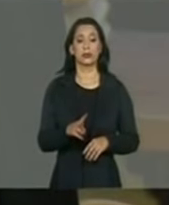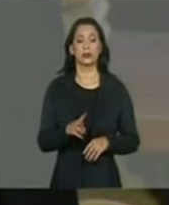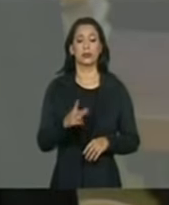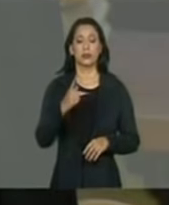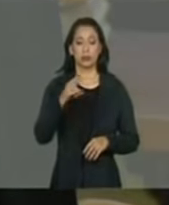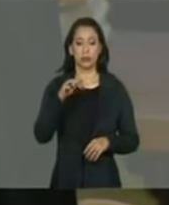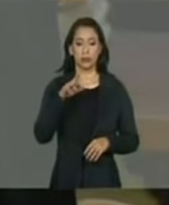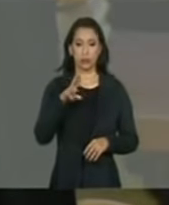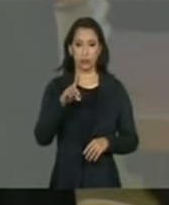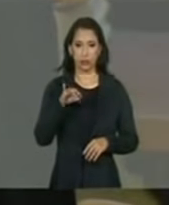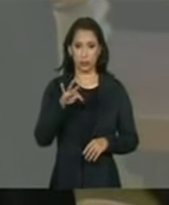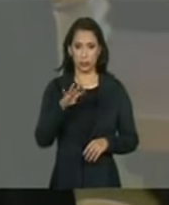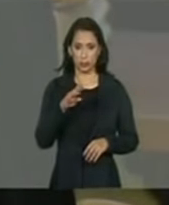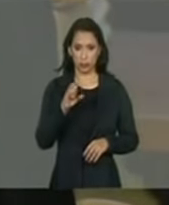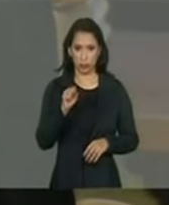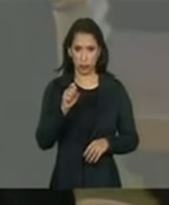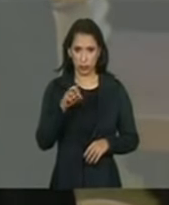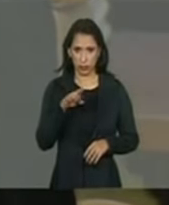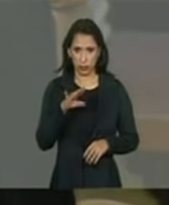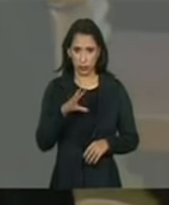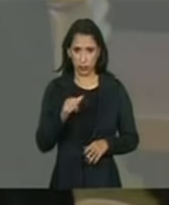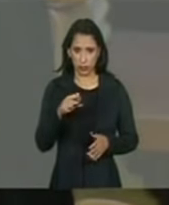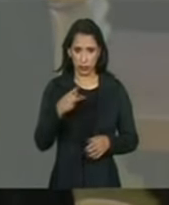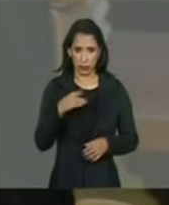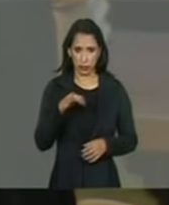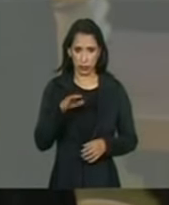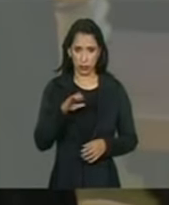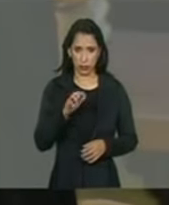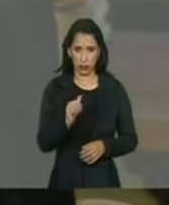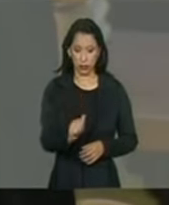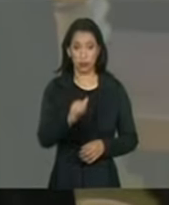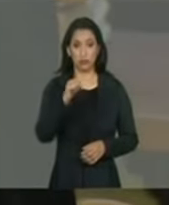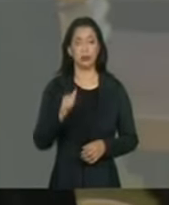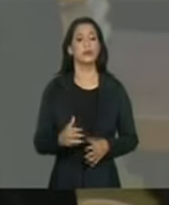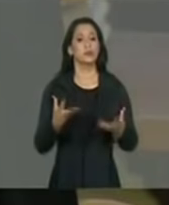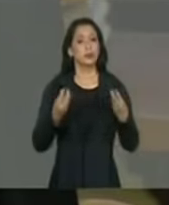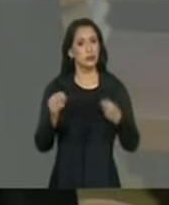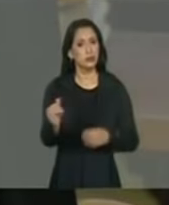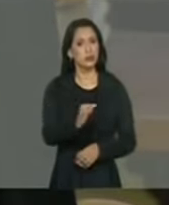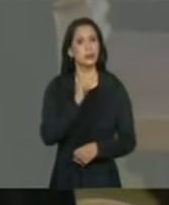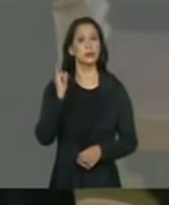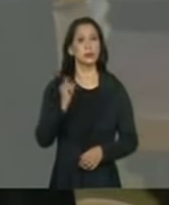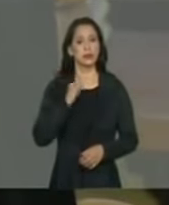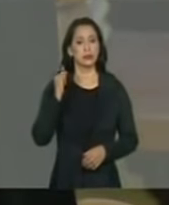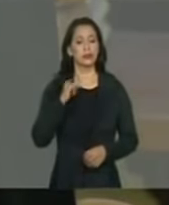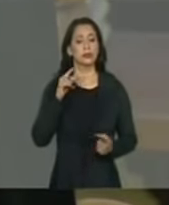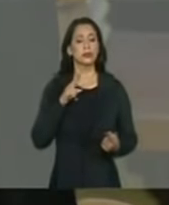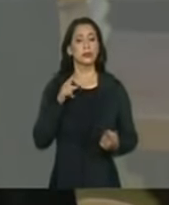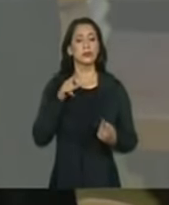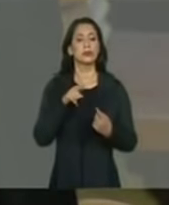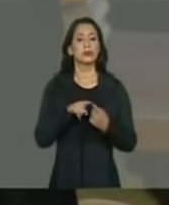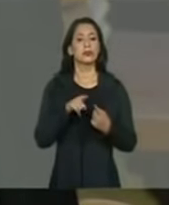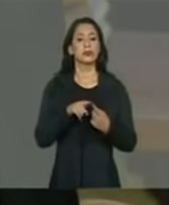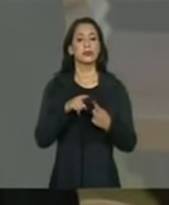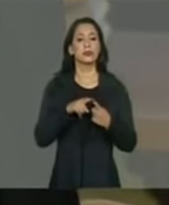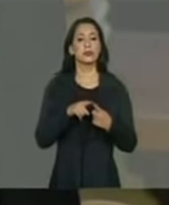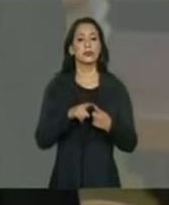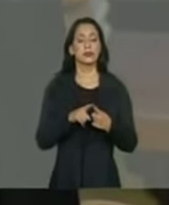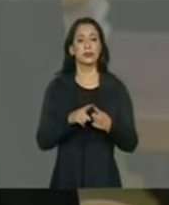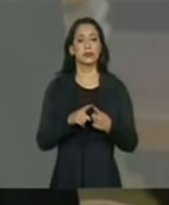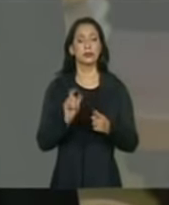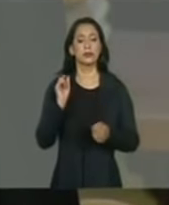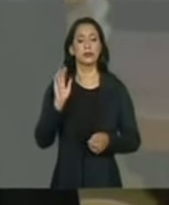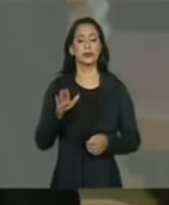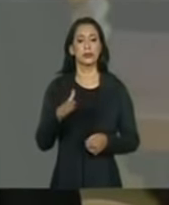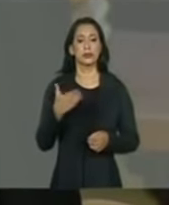e spemd considerações extremamente relevantes especialmente no ponto em que assim se pronuncia